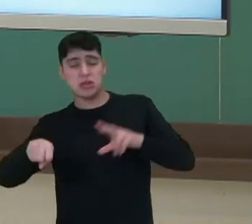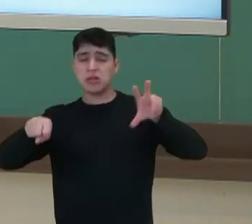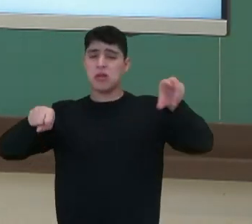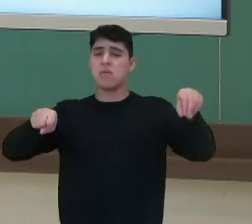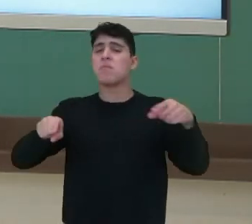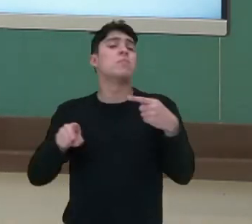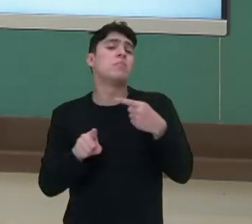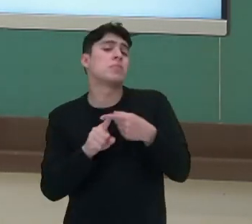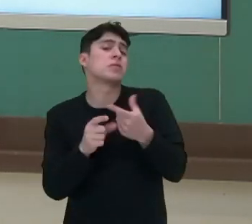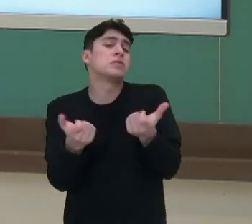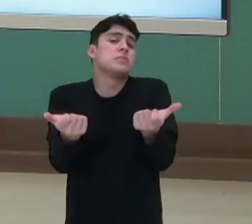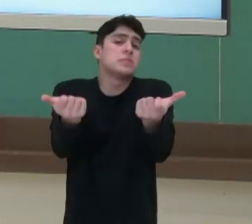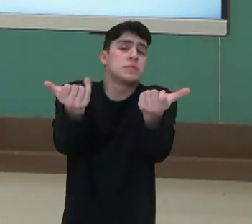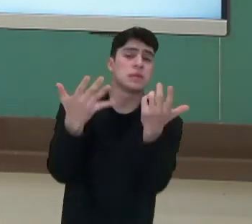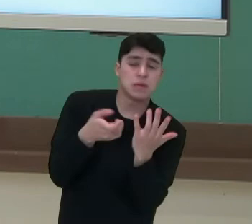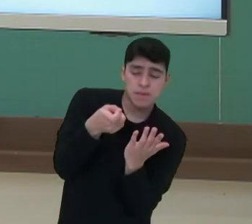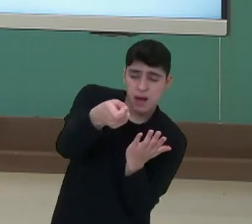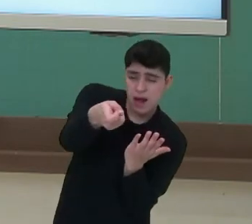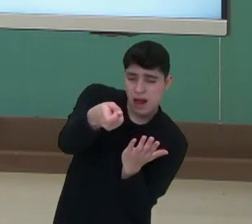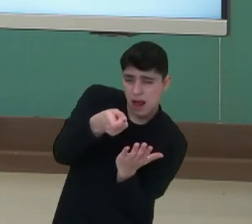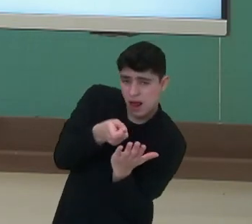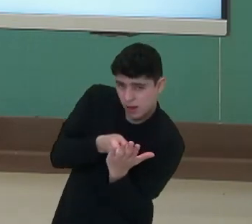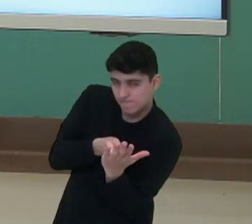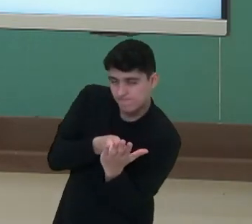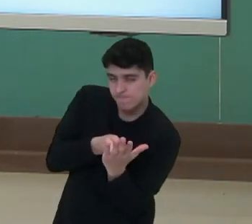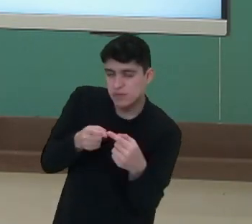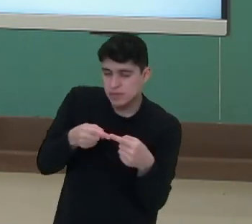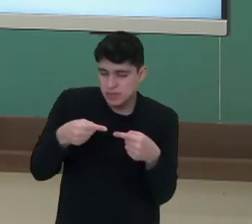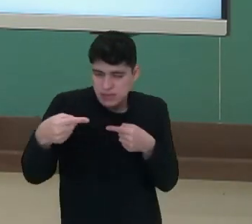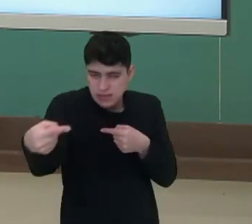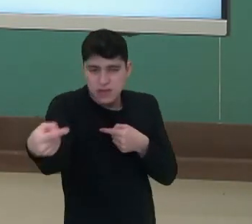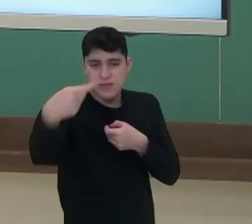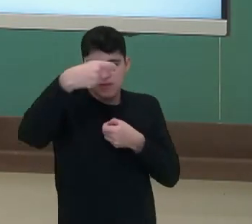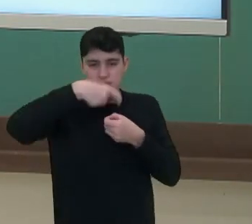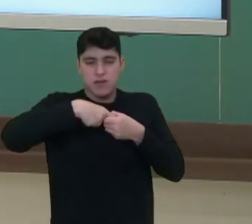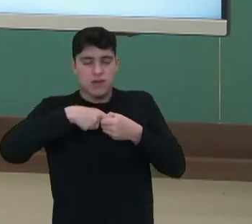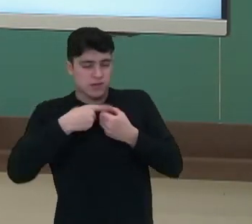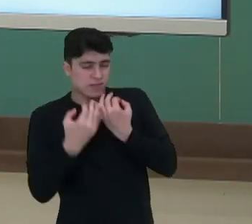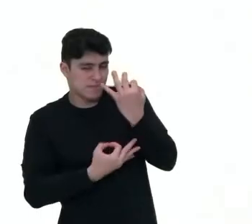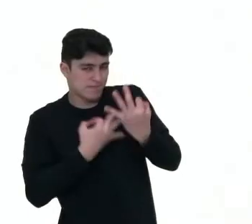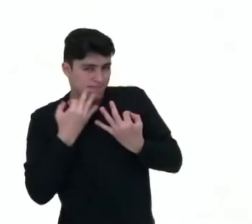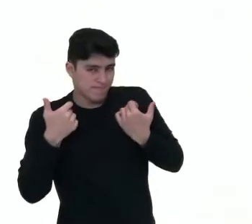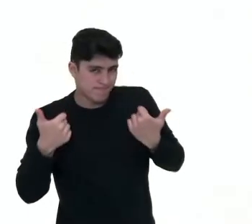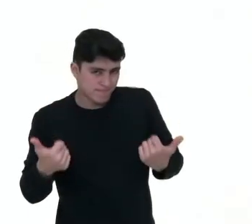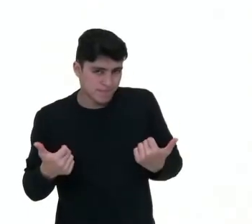quê? Responda aí no seu caderno e retornaremos a seguir com a nossa resposta sugestiva.